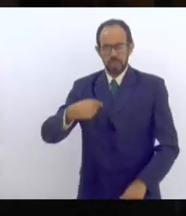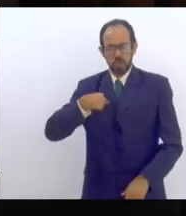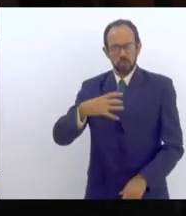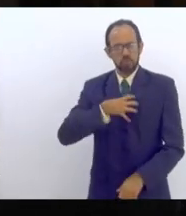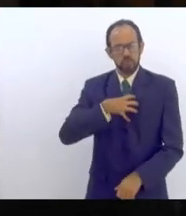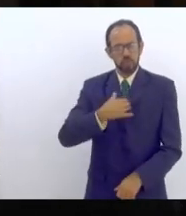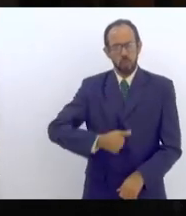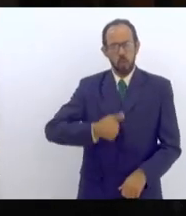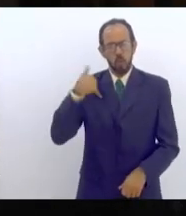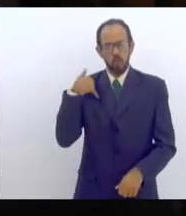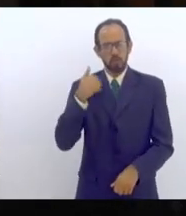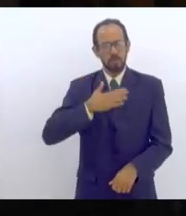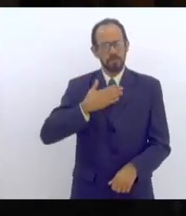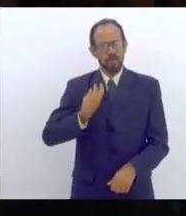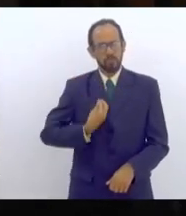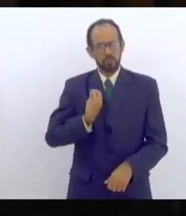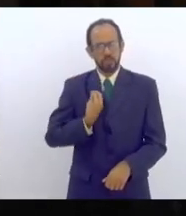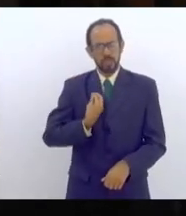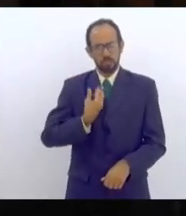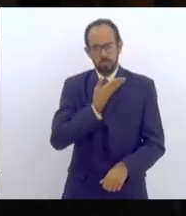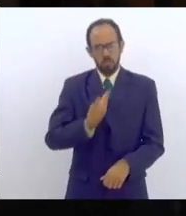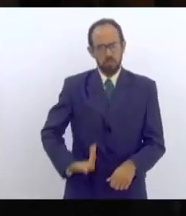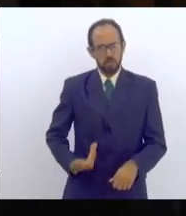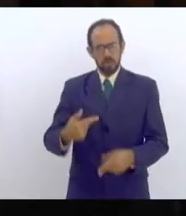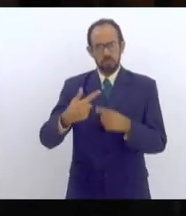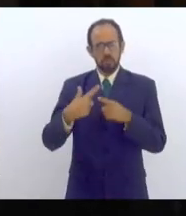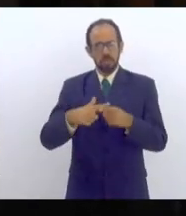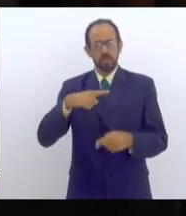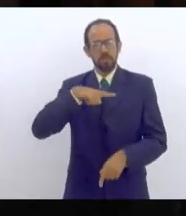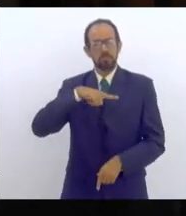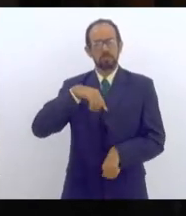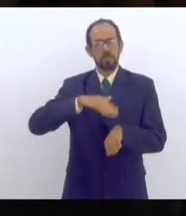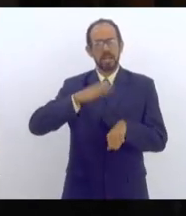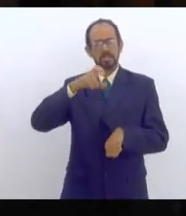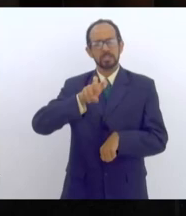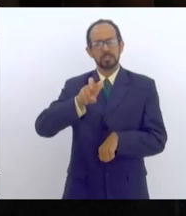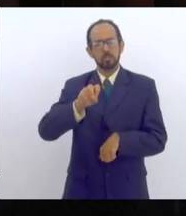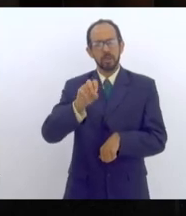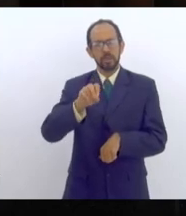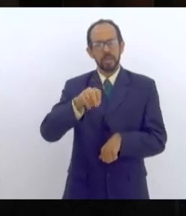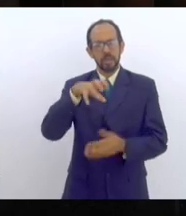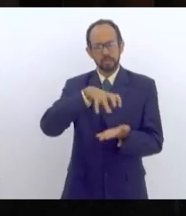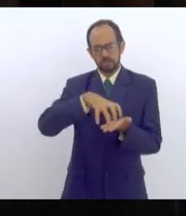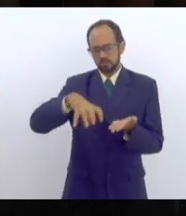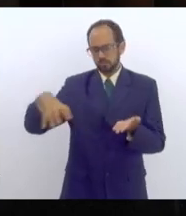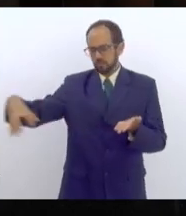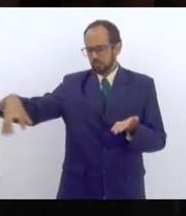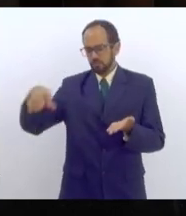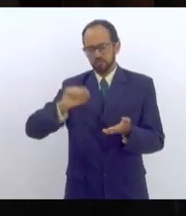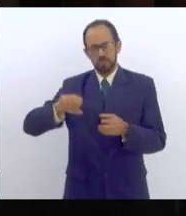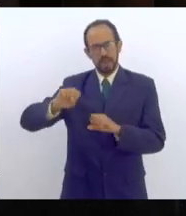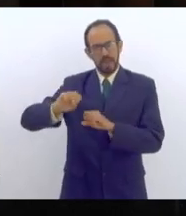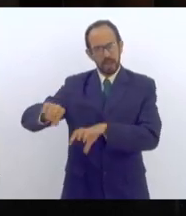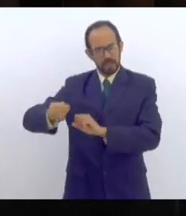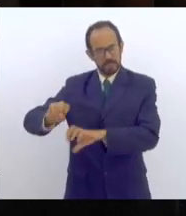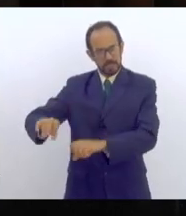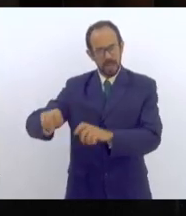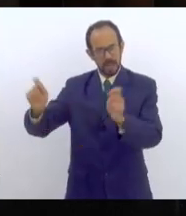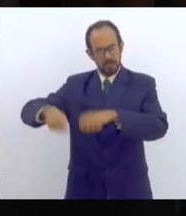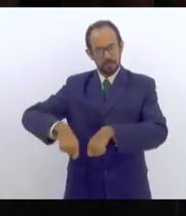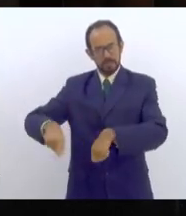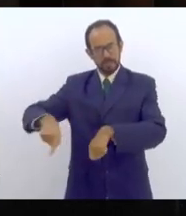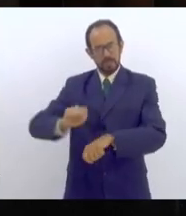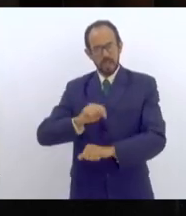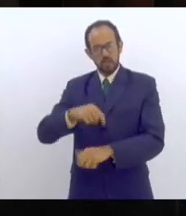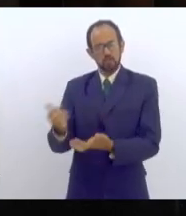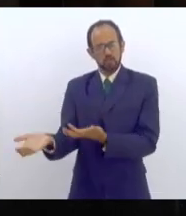pública. São mais de 150 núcleos espalhados pelo Estado, mais de 6 mil jovens capacitados para levar para dentro das suas